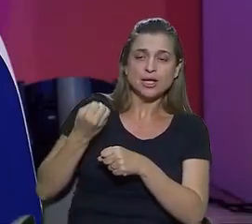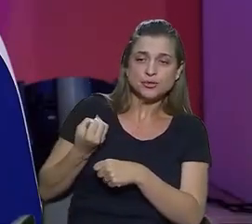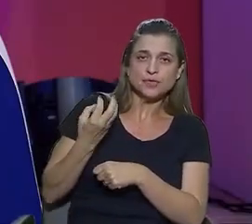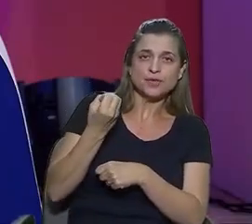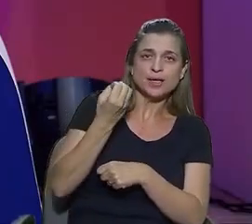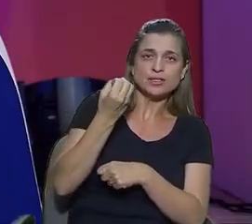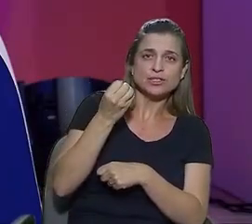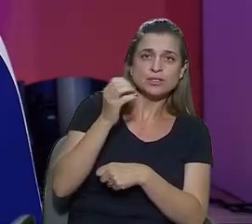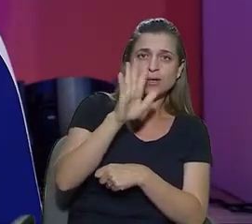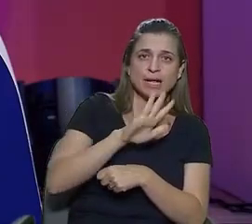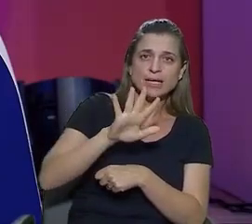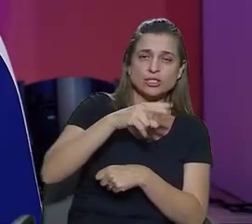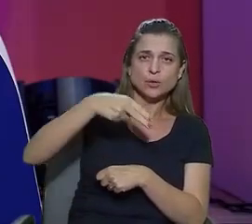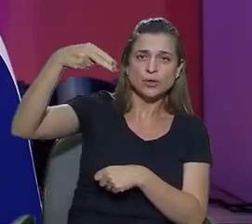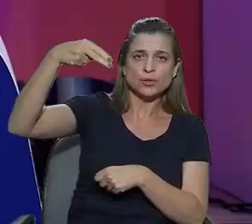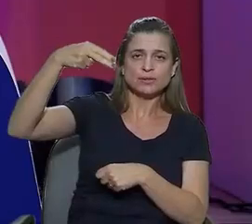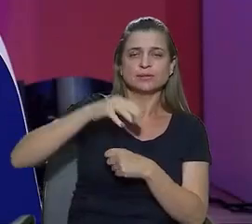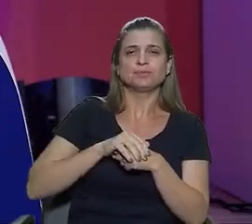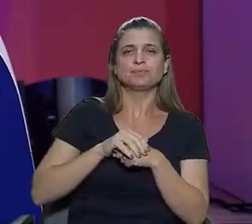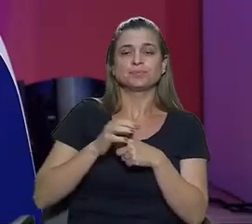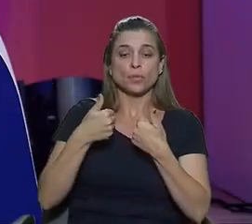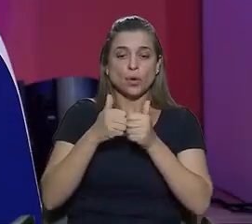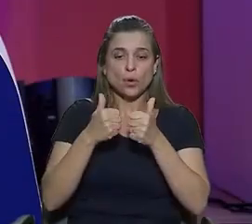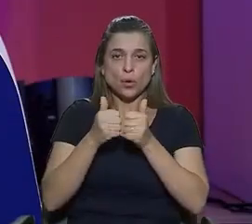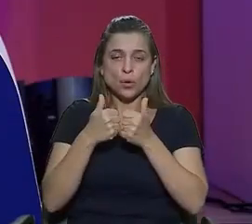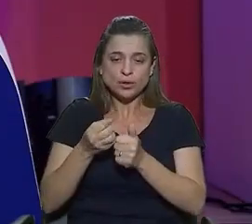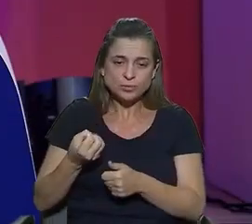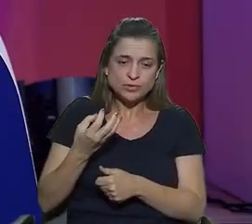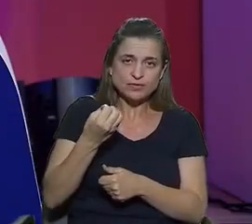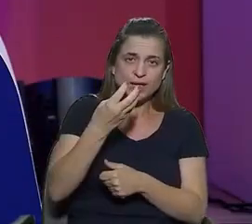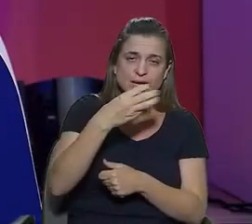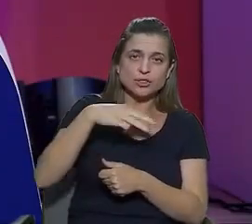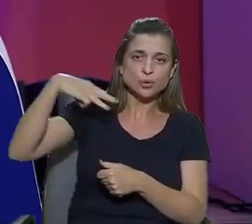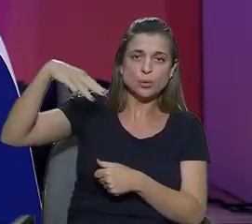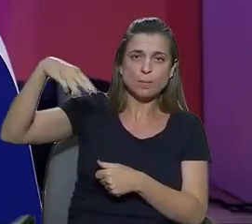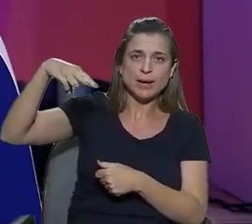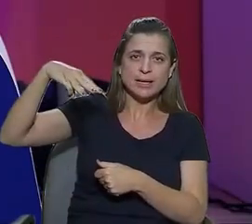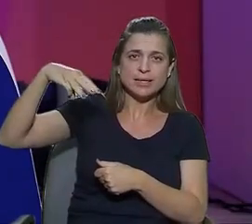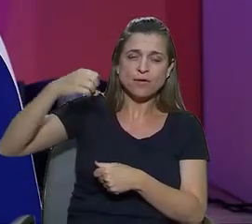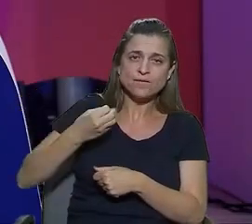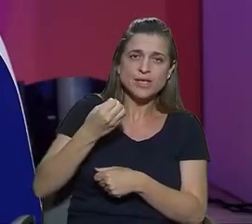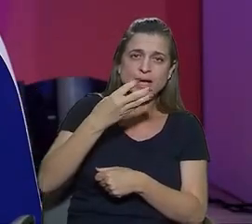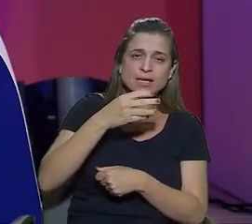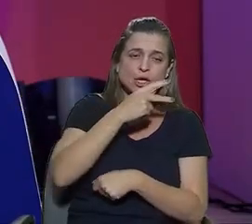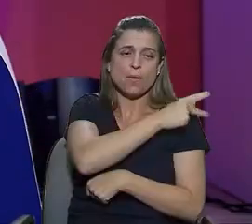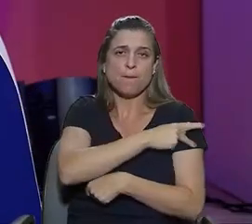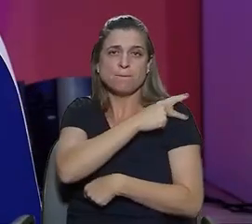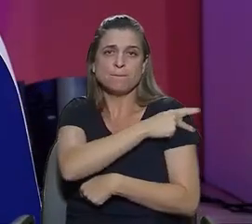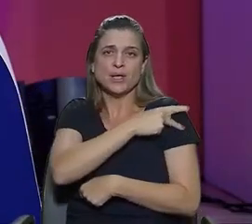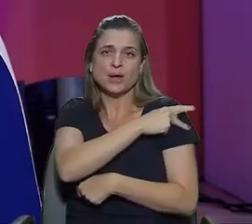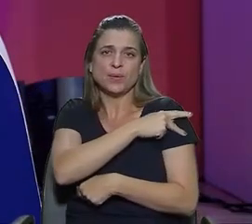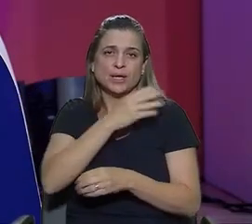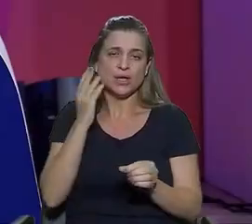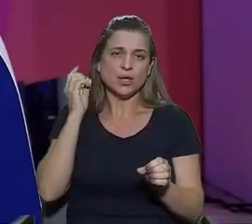E foi numa viagem de ônibus do Maranhão para o Piauí que eu encontrei a voz